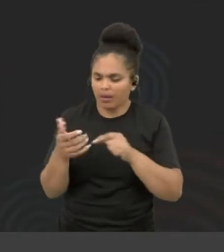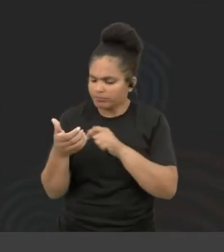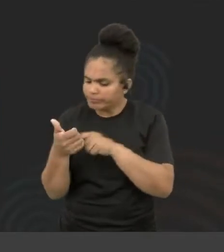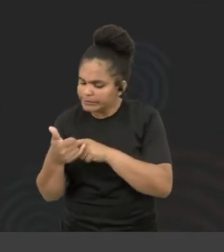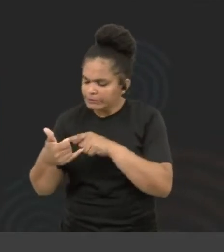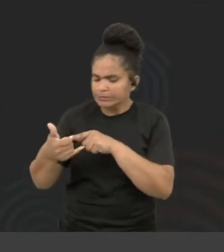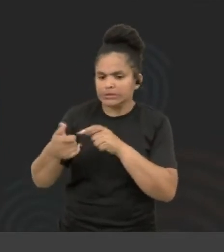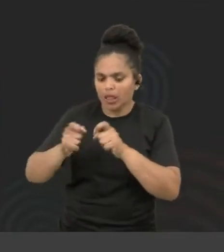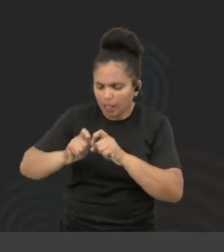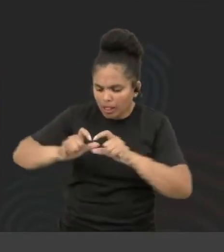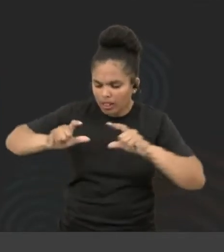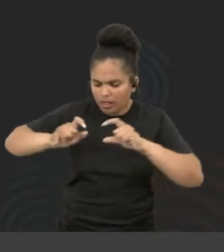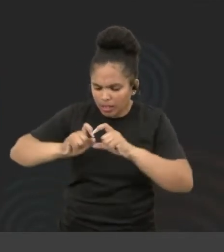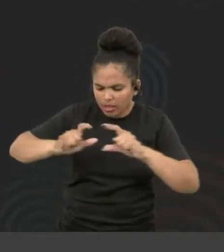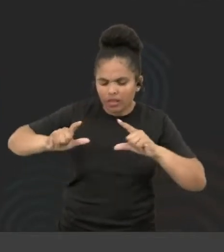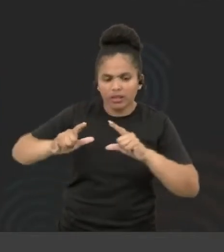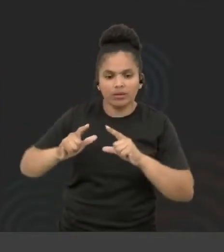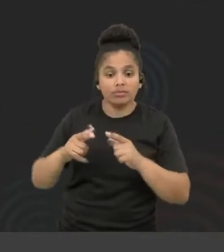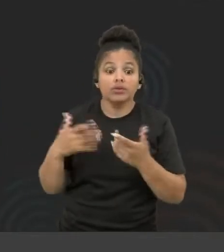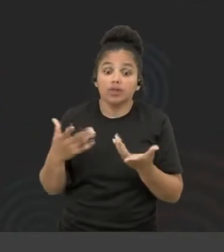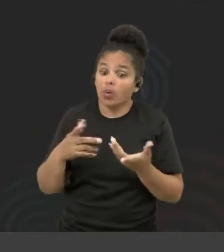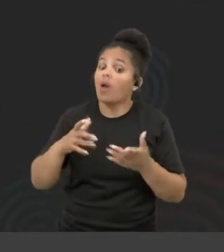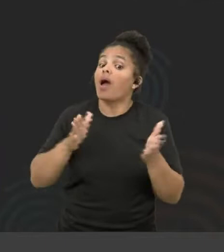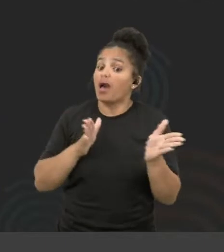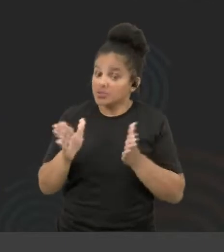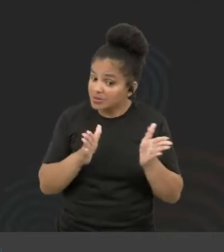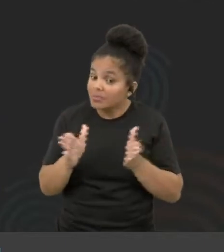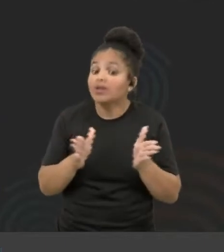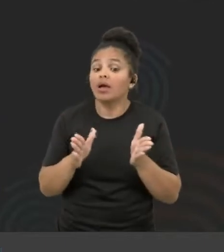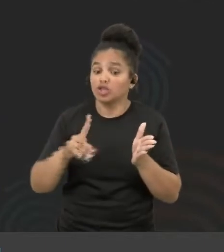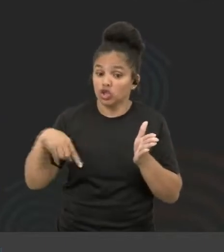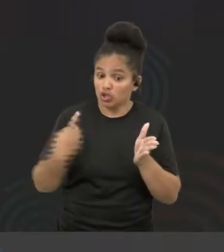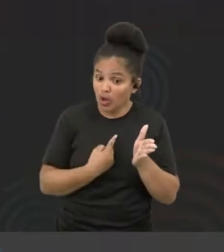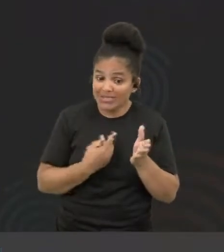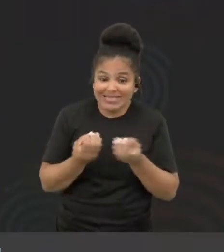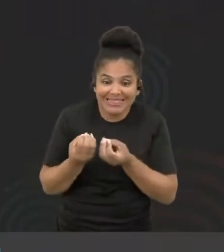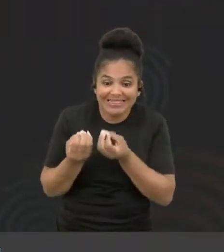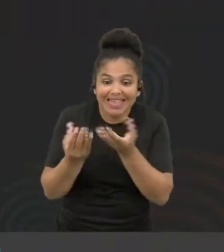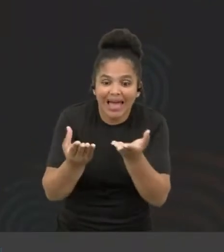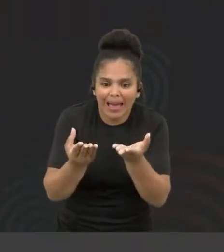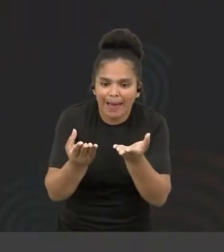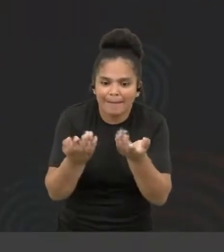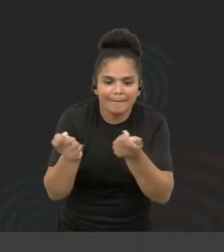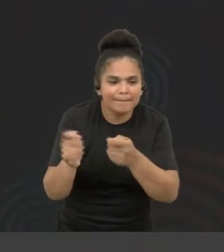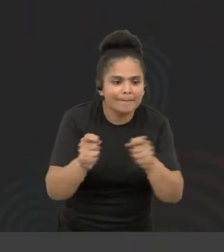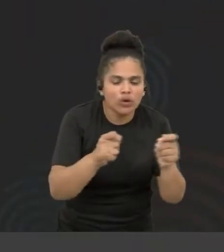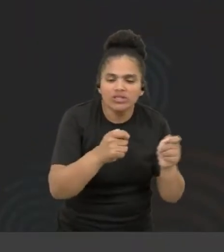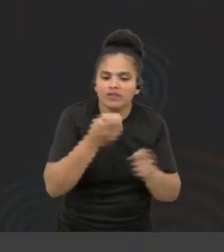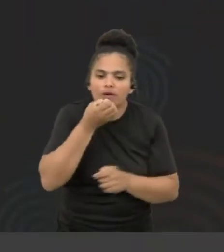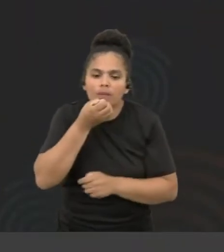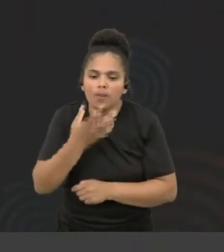maior. Então, quando a gente fala de acessibilidade, a gente beneficia todas as pessoas, a gente criar